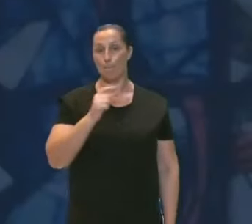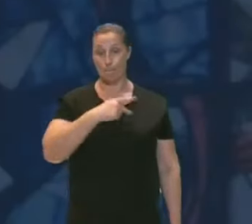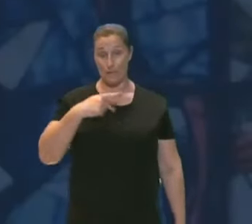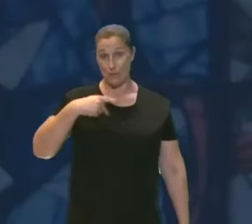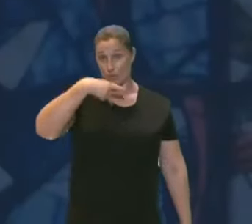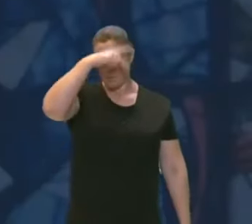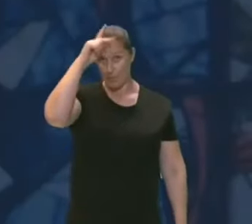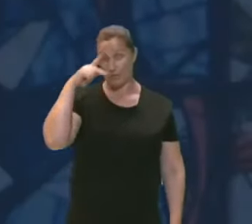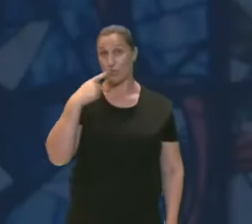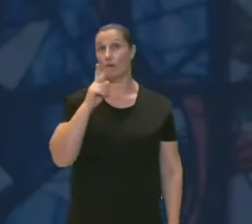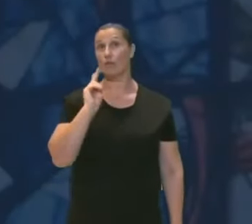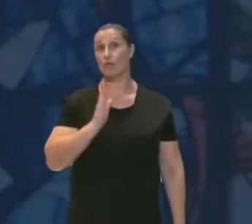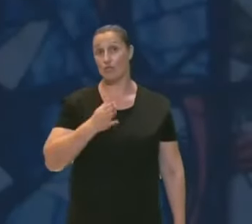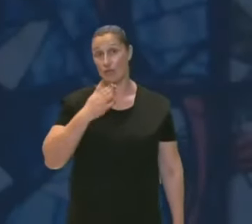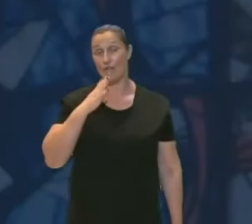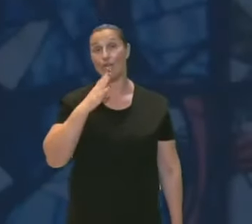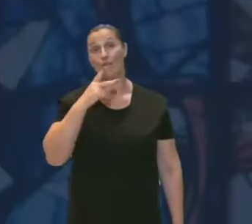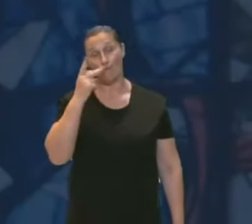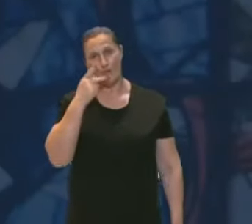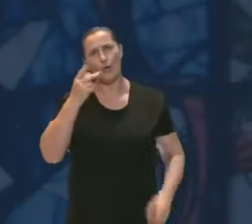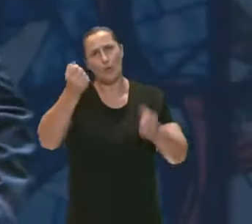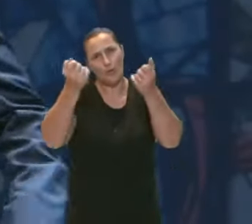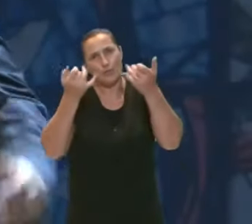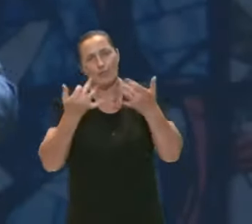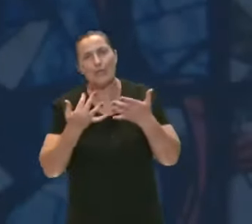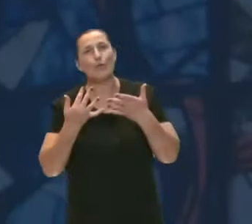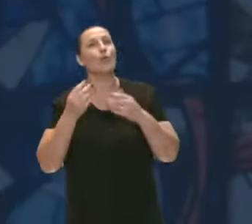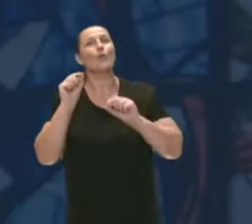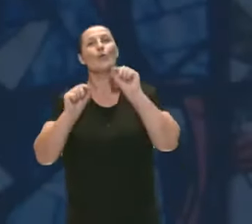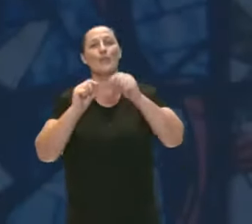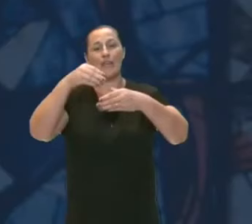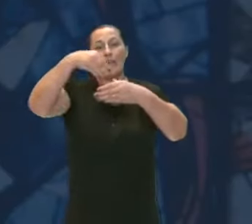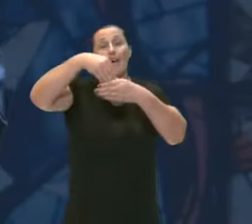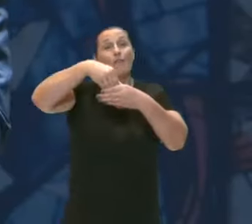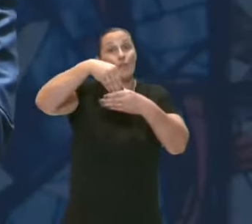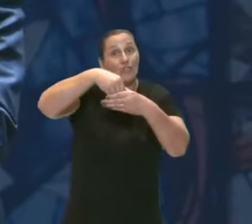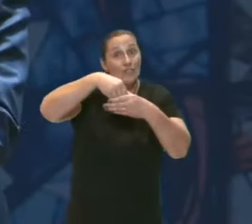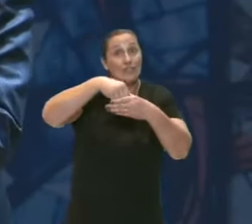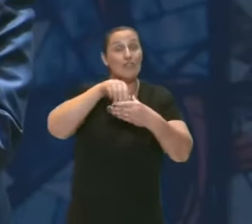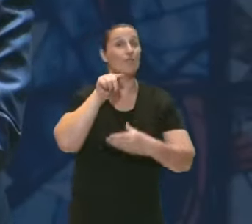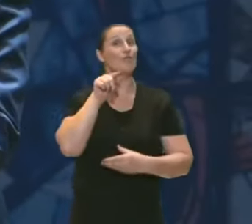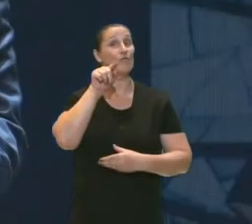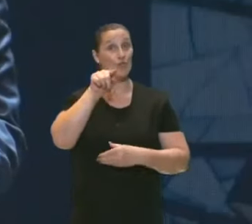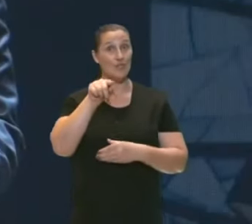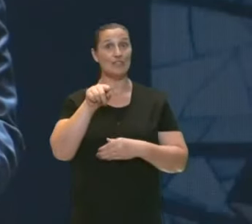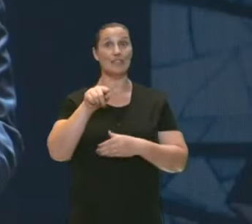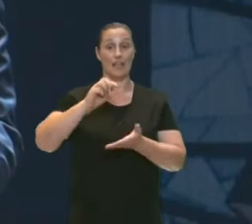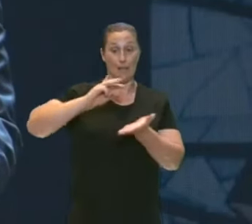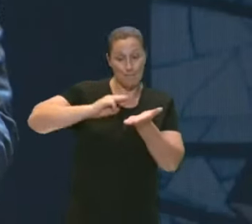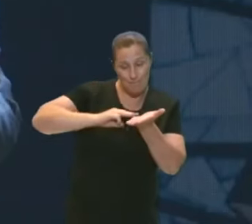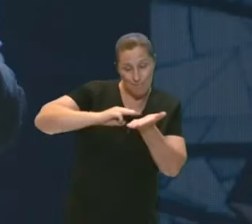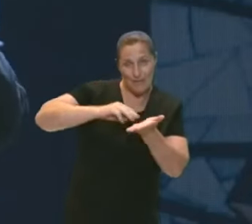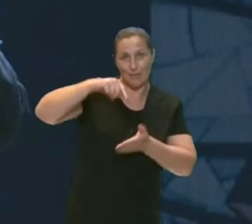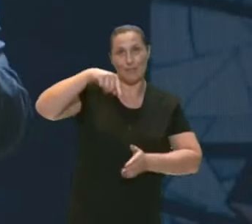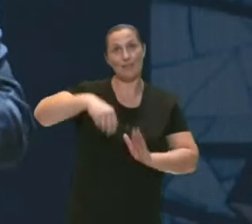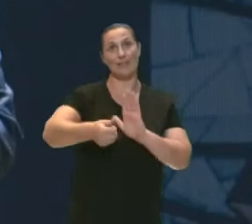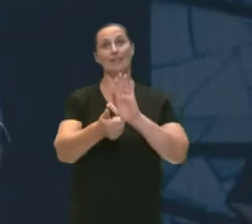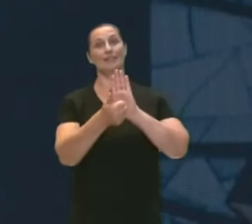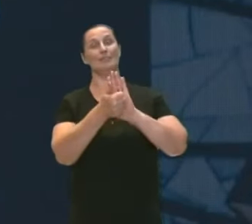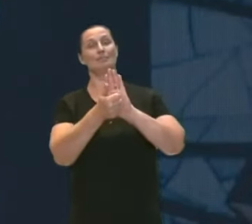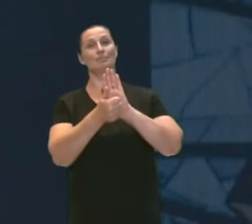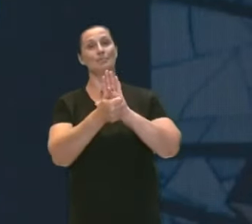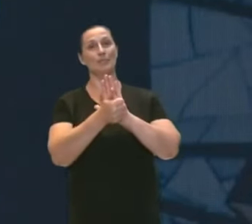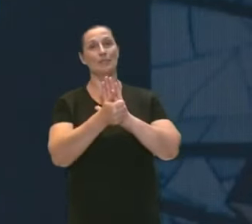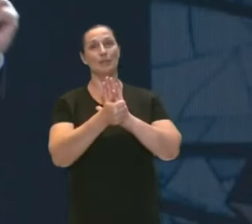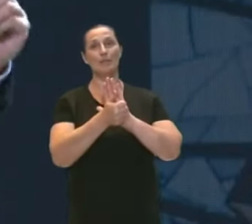já disse, né, Pedro? Fala a verdade, né? Mas reforçar para você, irmão, irmã da igreja, você que é membro